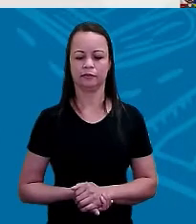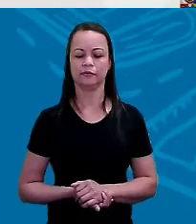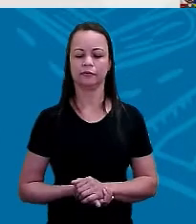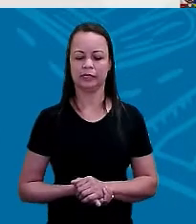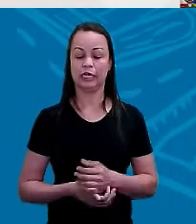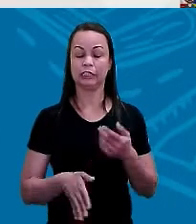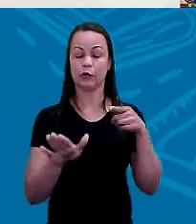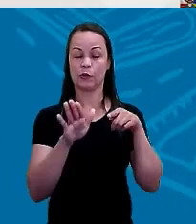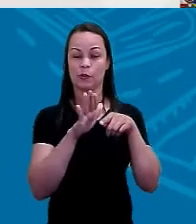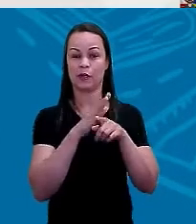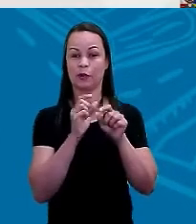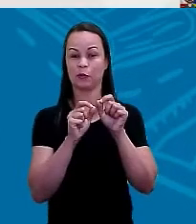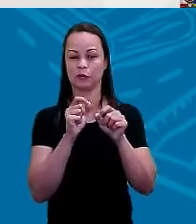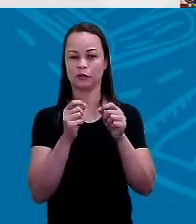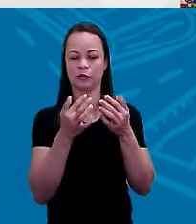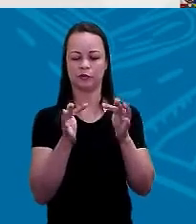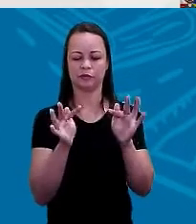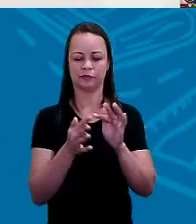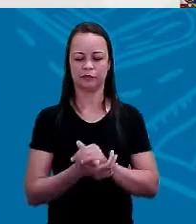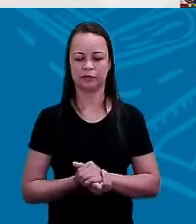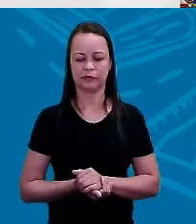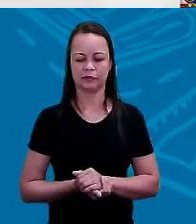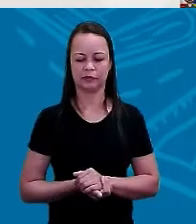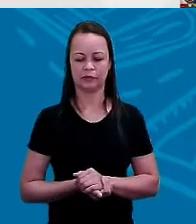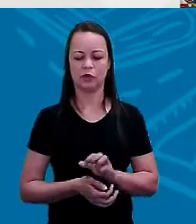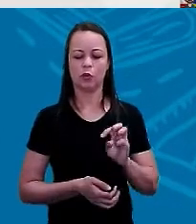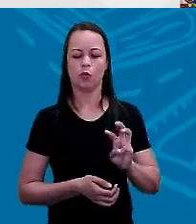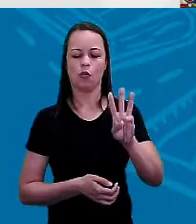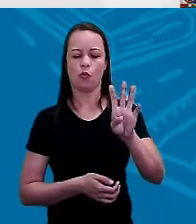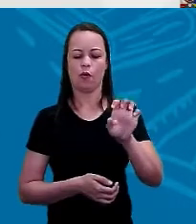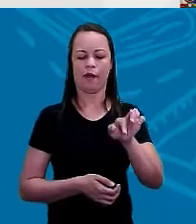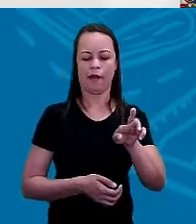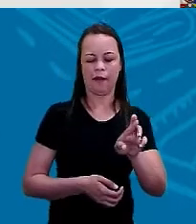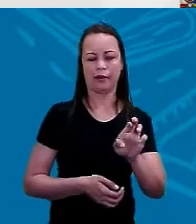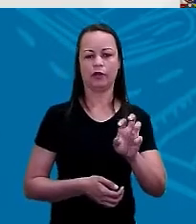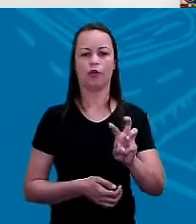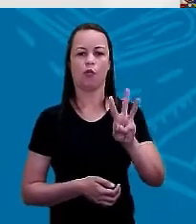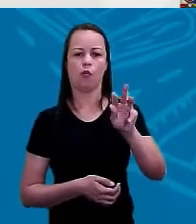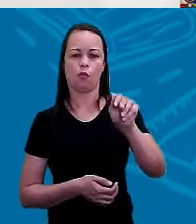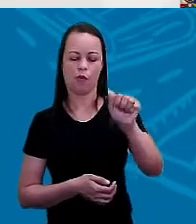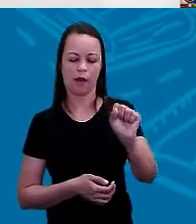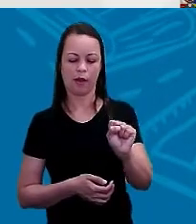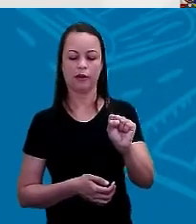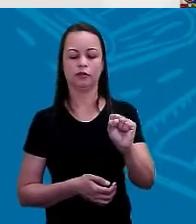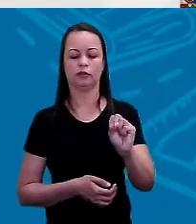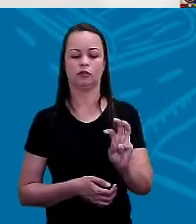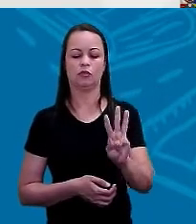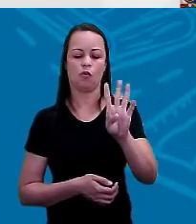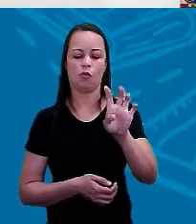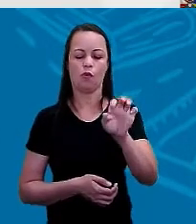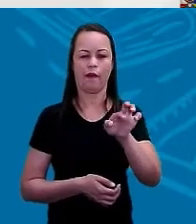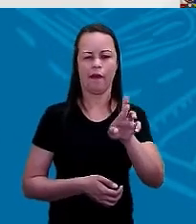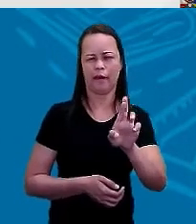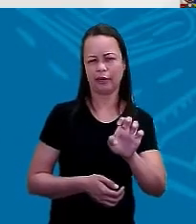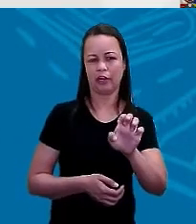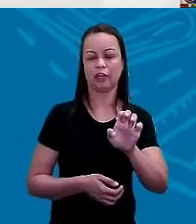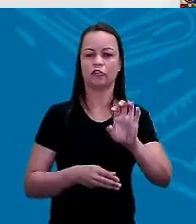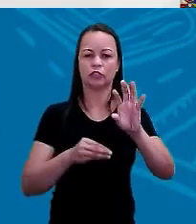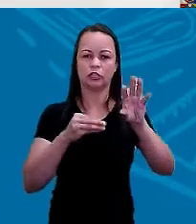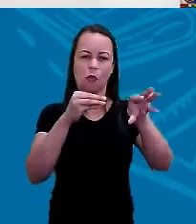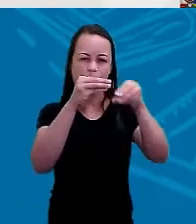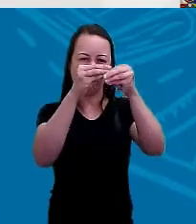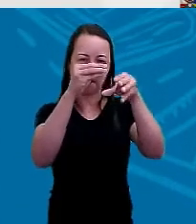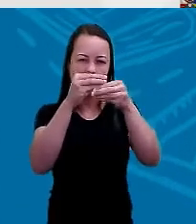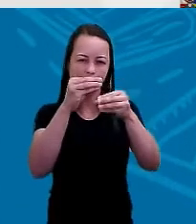tchan. Então, what were, what was, ou What